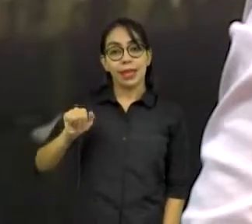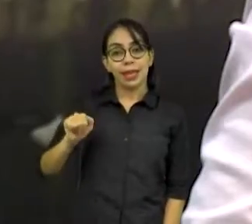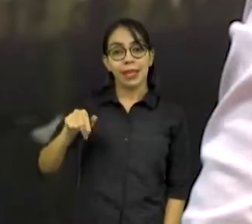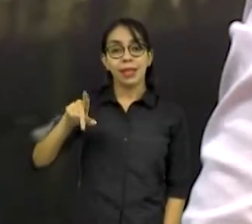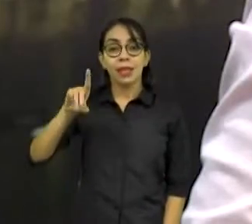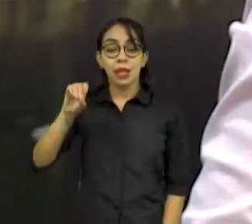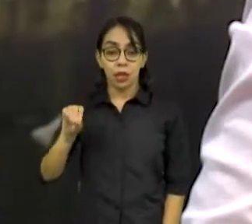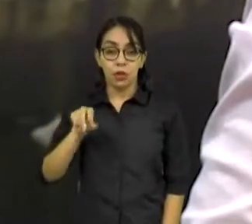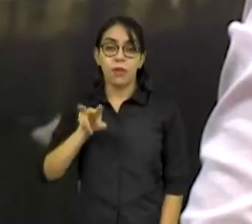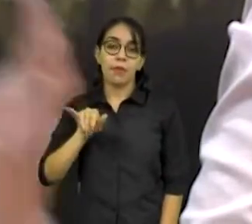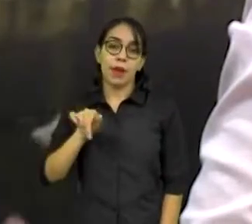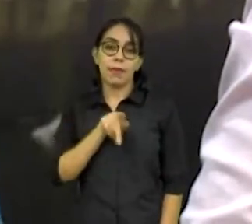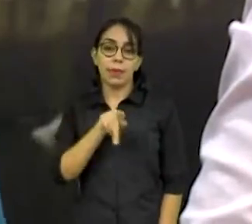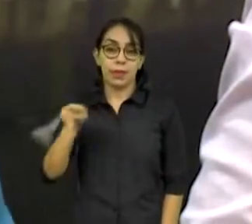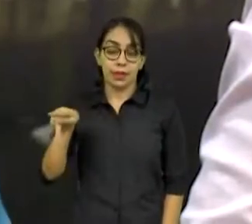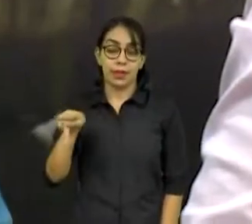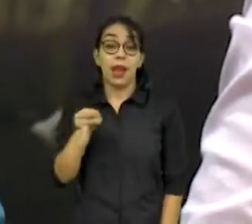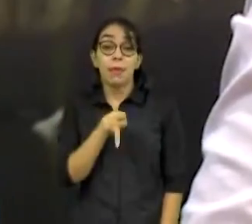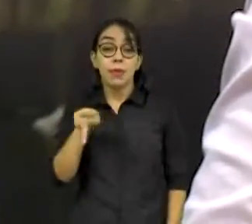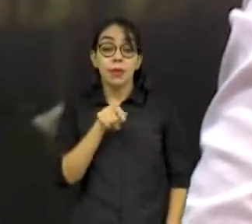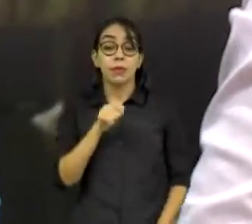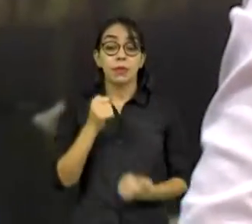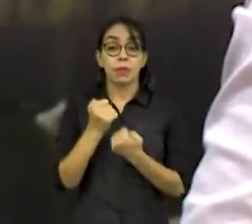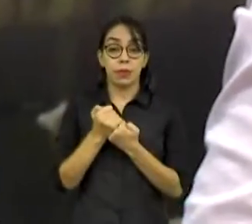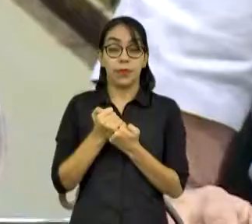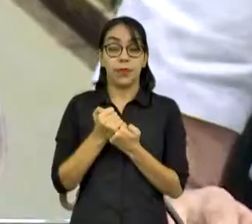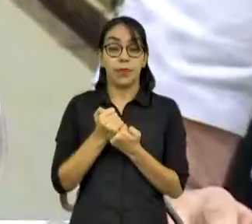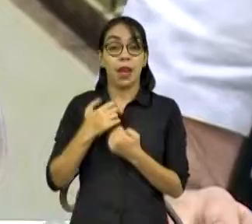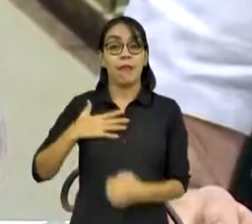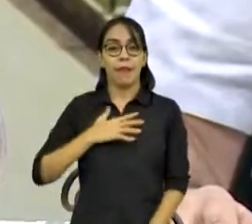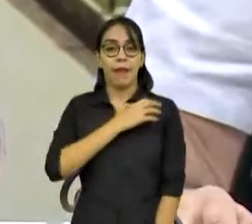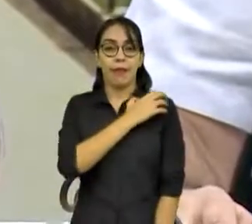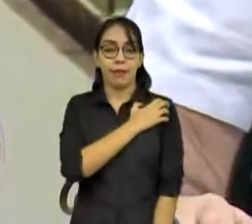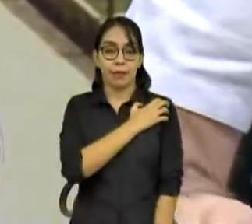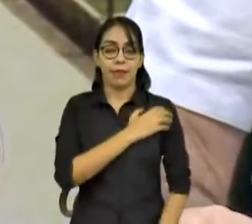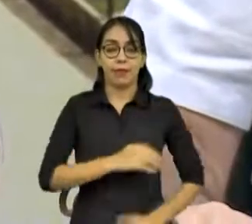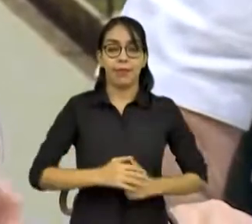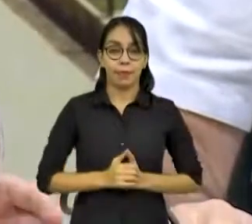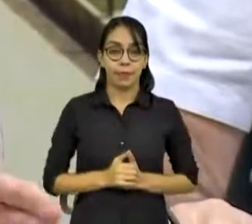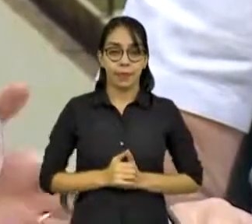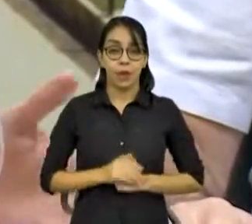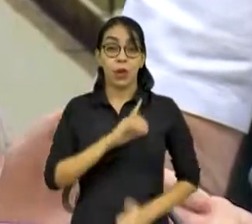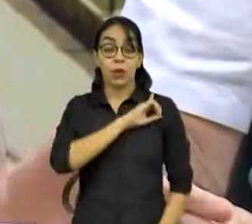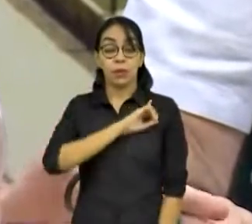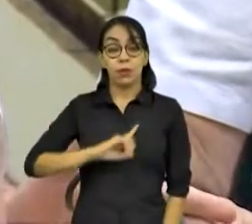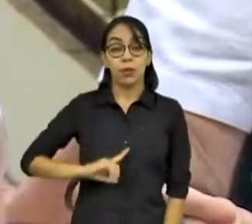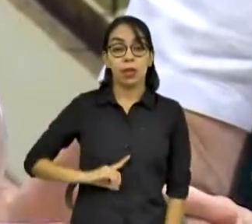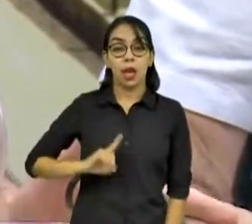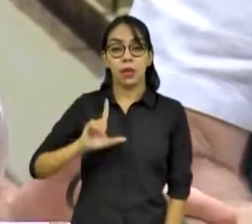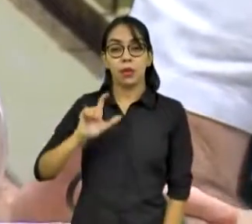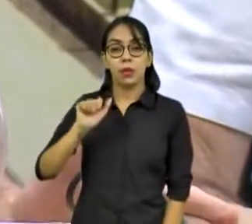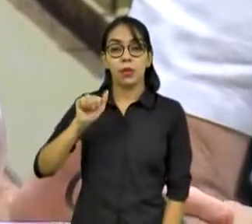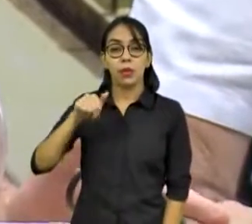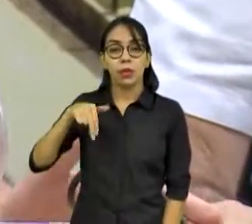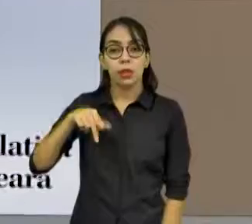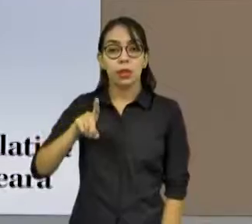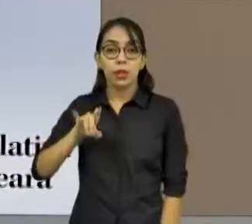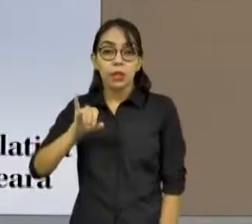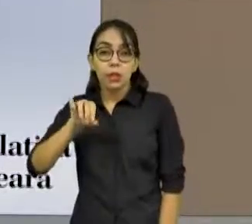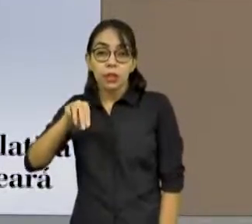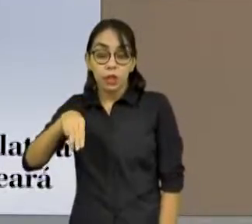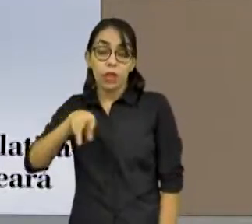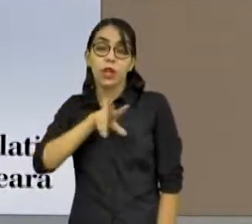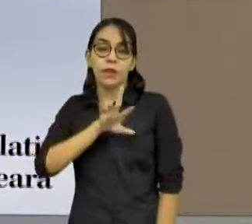A vice-presidência ficará com a deputada Fernanda Pessoa. O deputado Guilherme Landim será o relator da comissão especial.